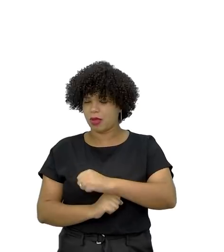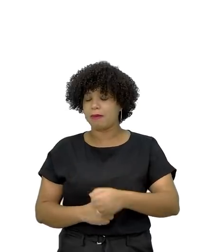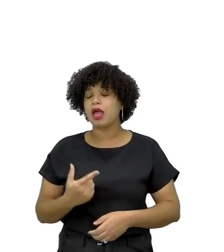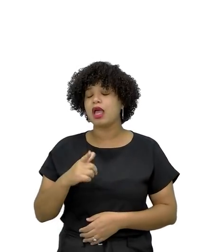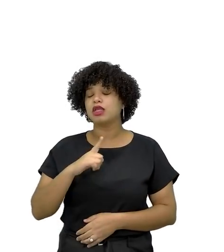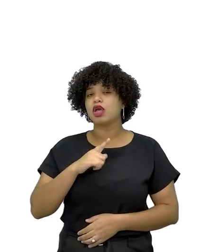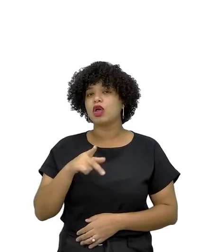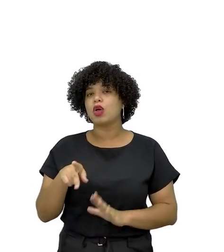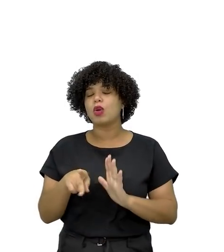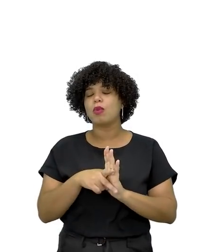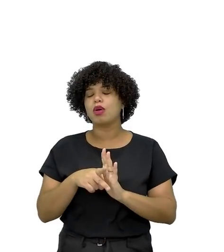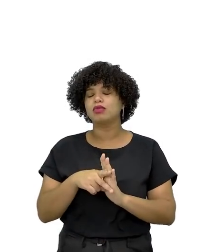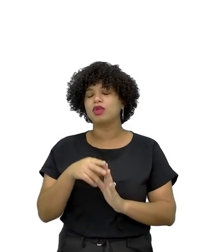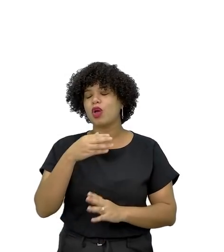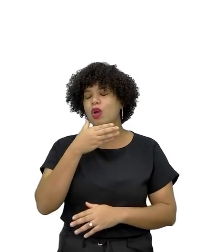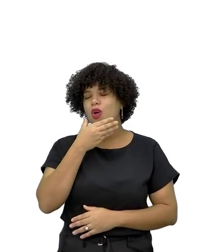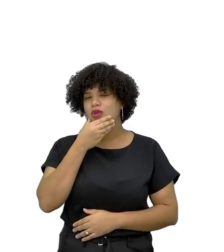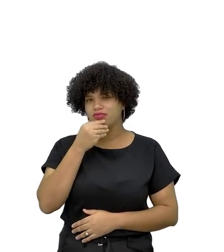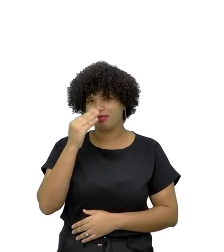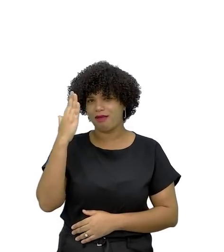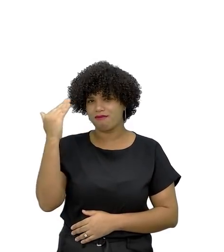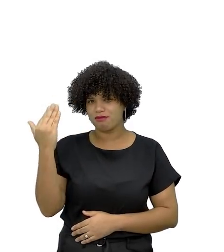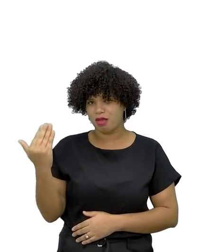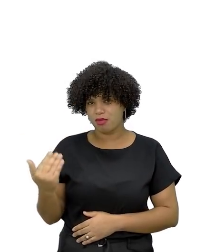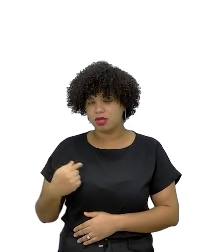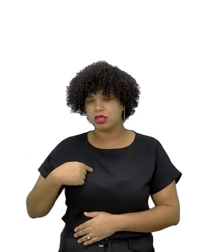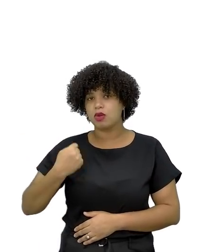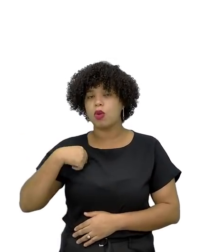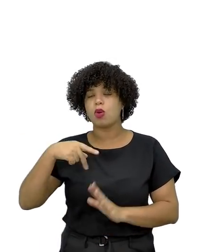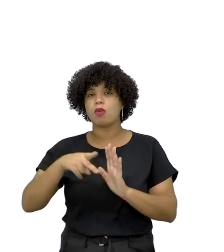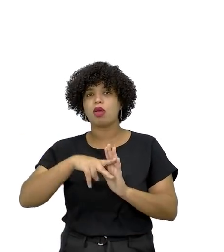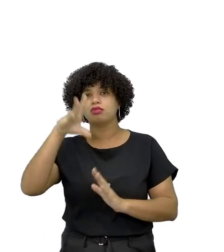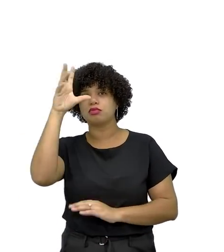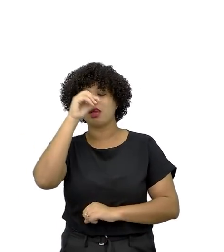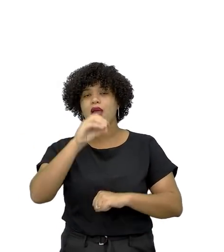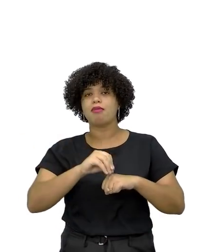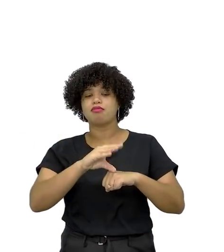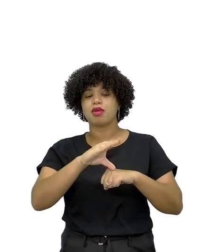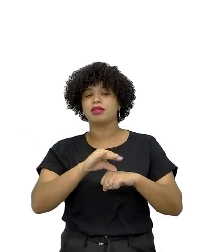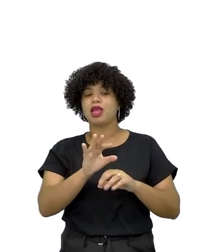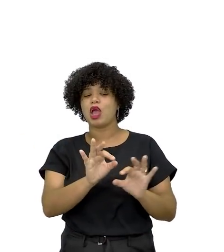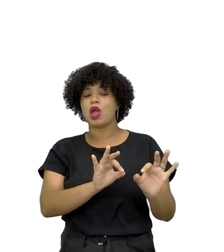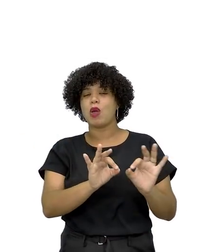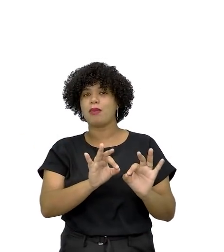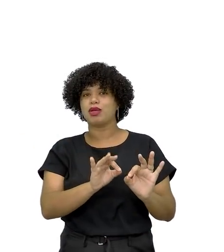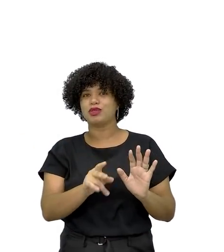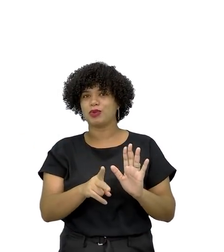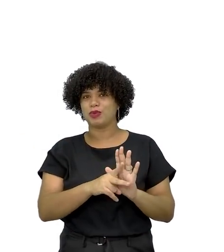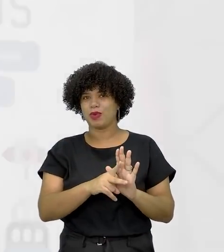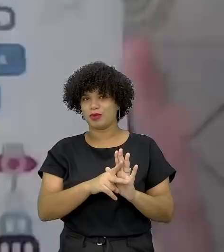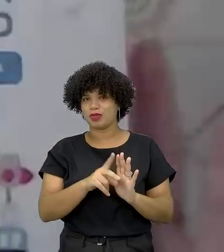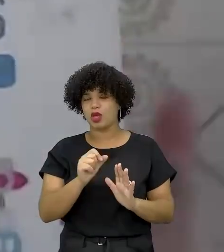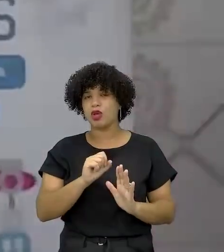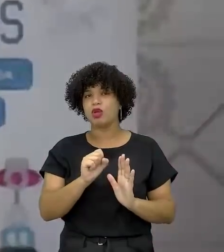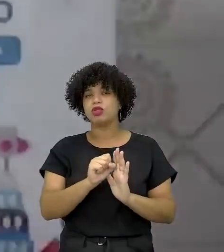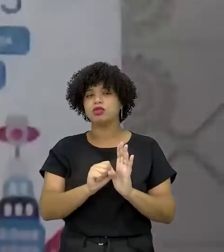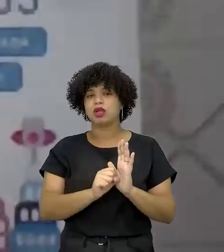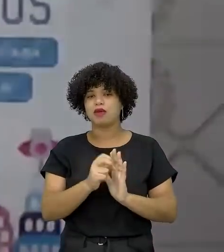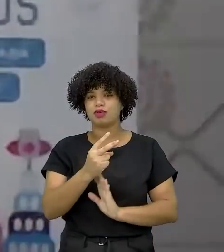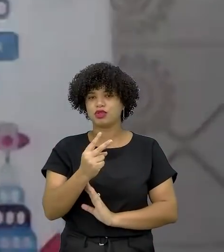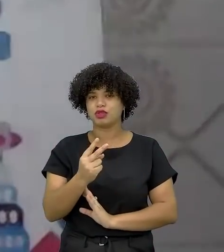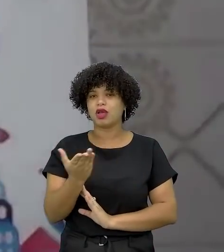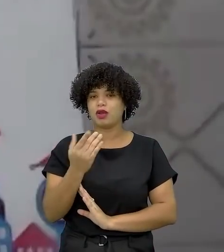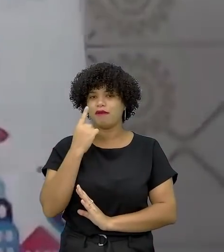que ele fala aprendizagem baseada em projetos, educação diferenciada para o século 22. Se vocês não estiverem vendo